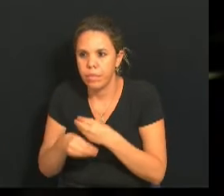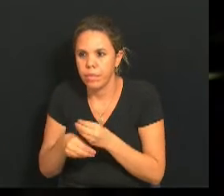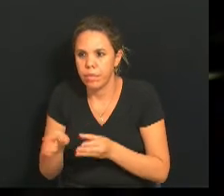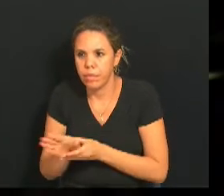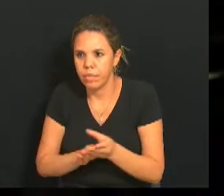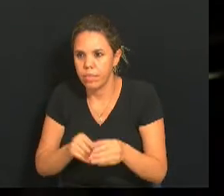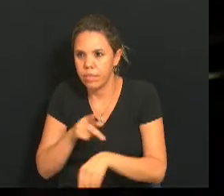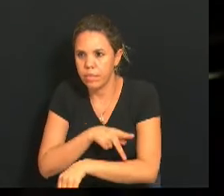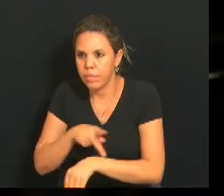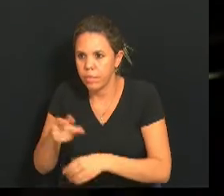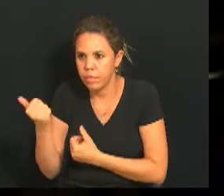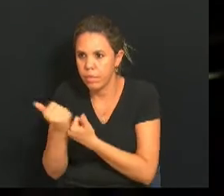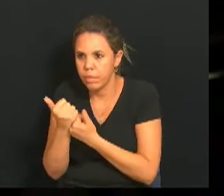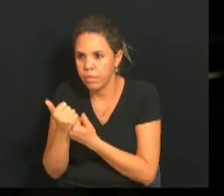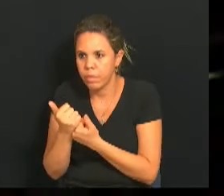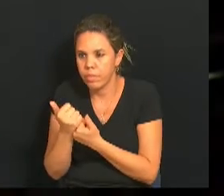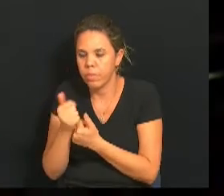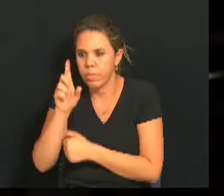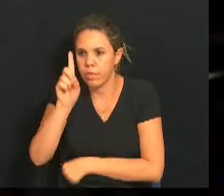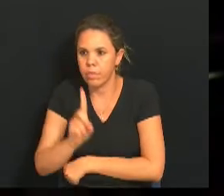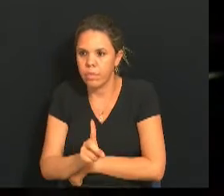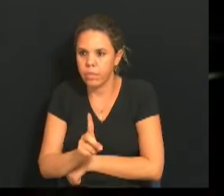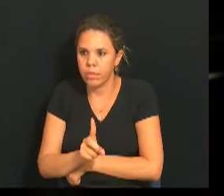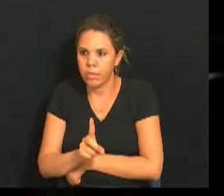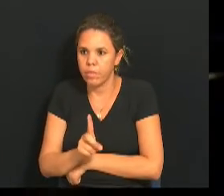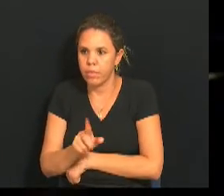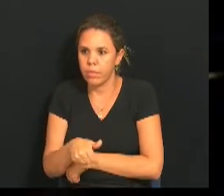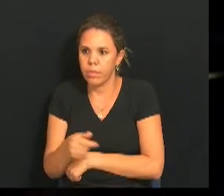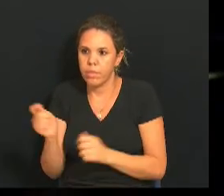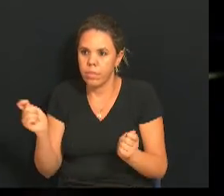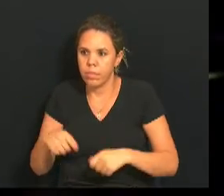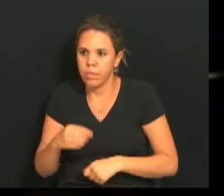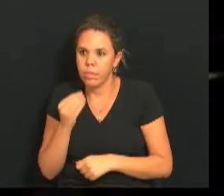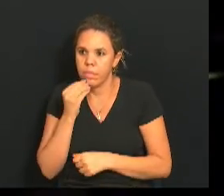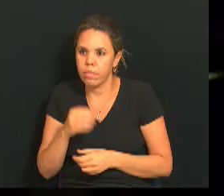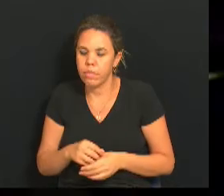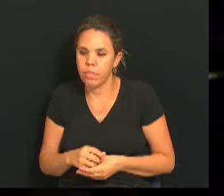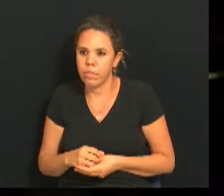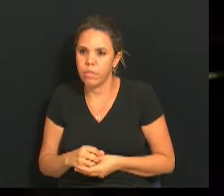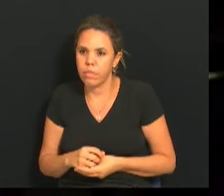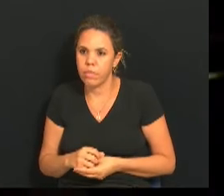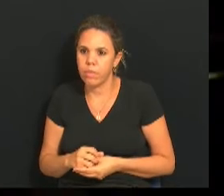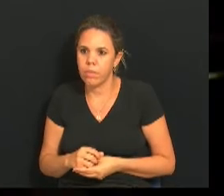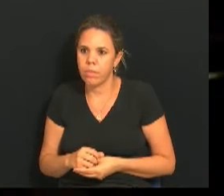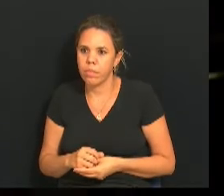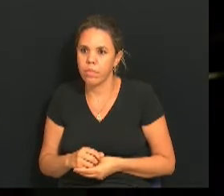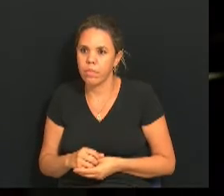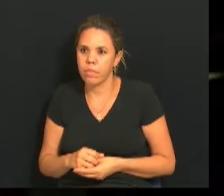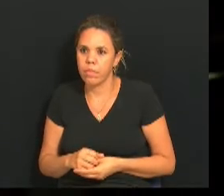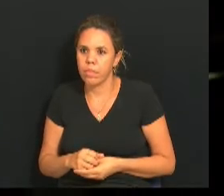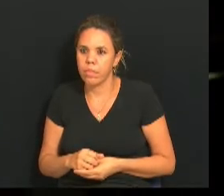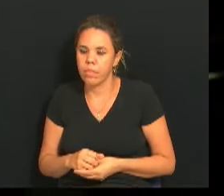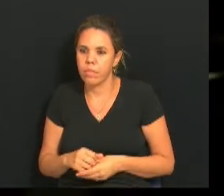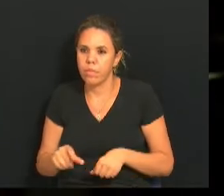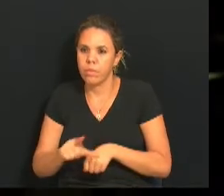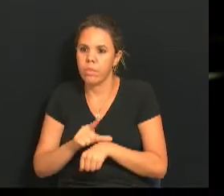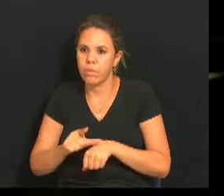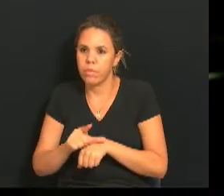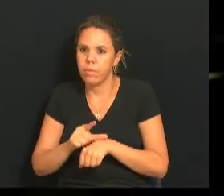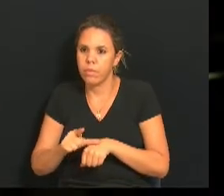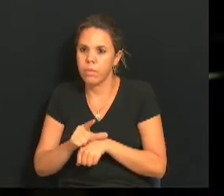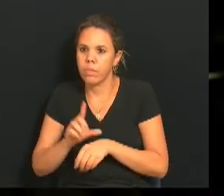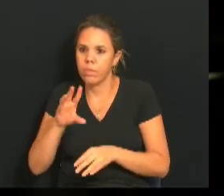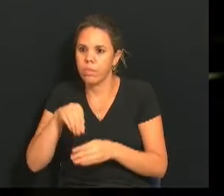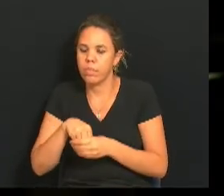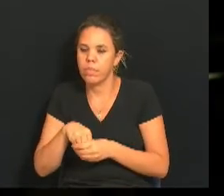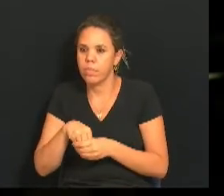por vice-diretor e diretor, mas isso como uma possibilidade, tá? Sendo que a legislação, né, prevê a questão